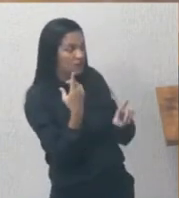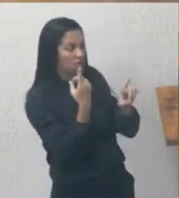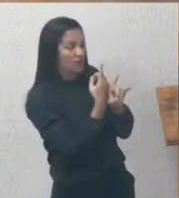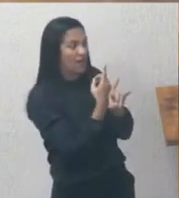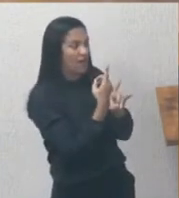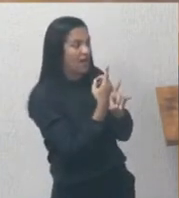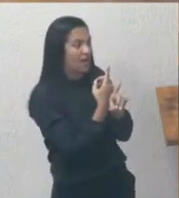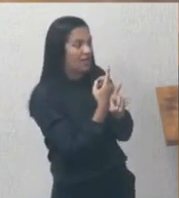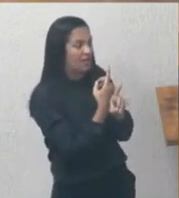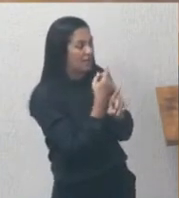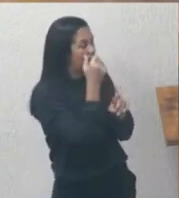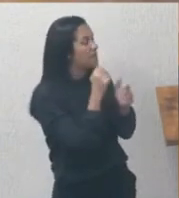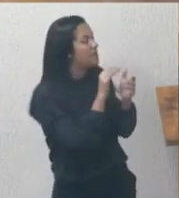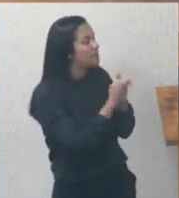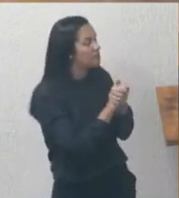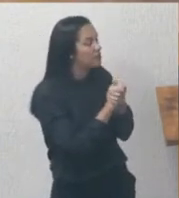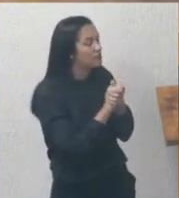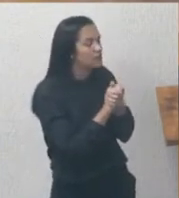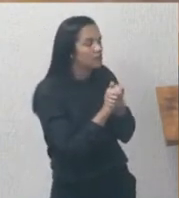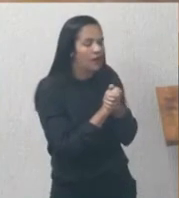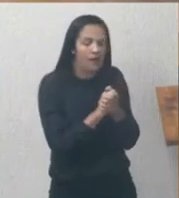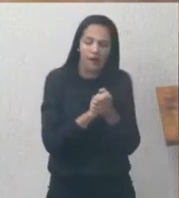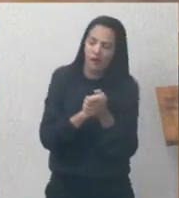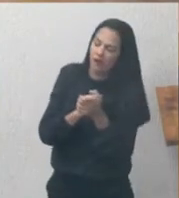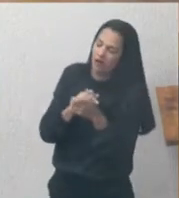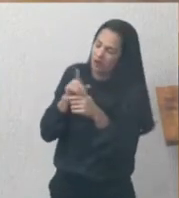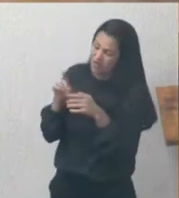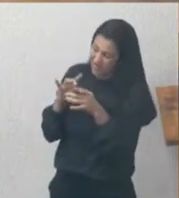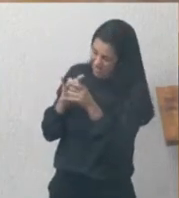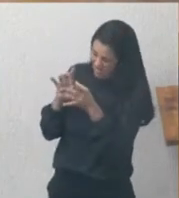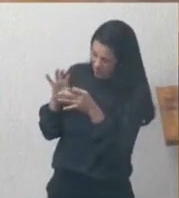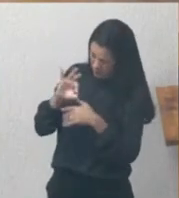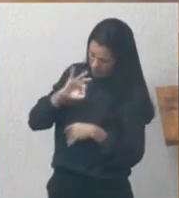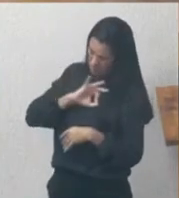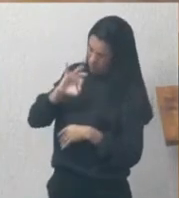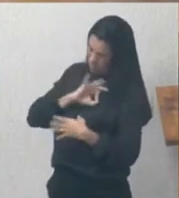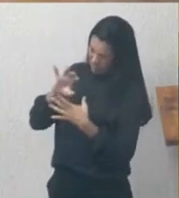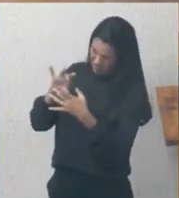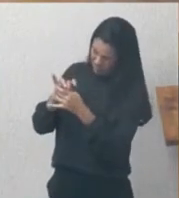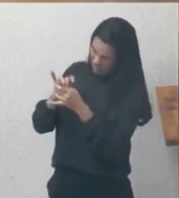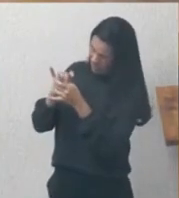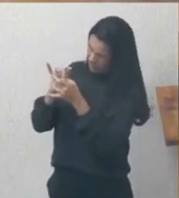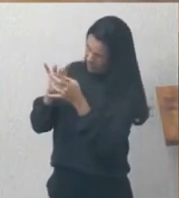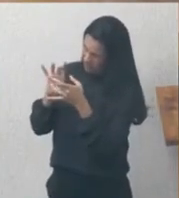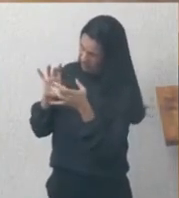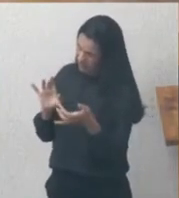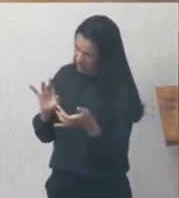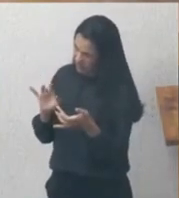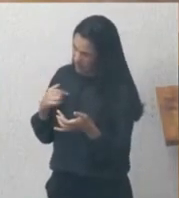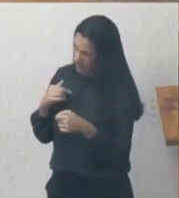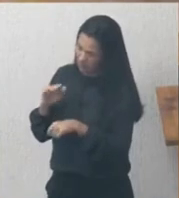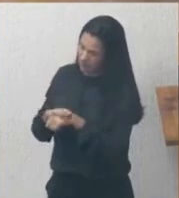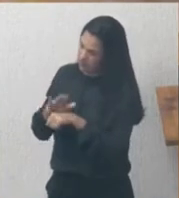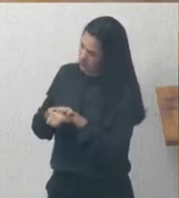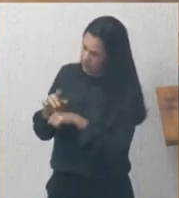medida protetiva quando ele dá aquela tropeçado eu falo eu vou pesquisar se você tiver eu não vou fazer se